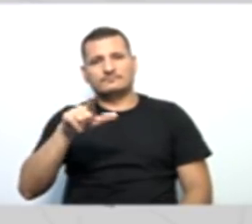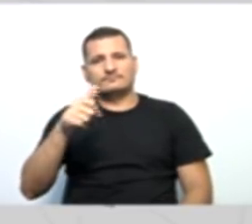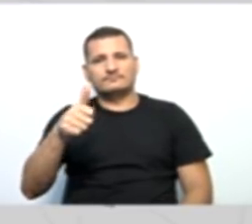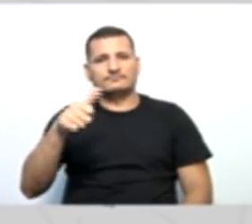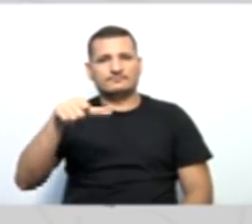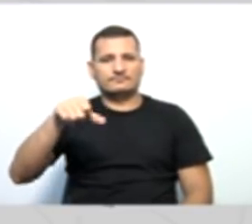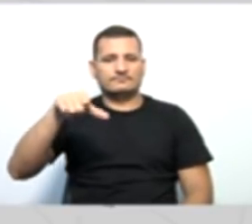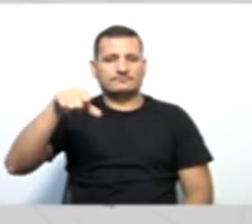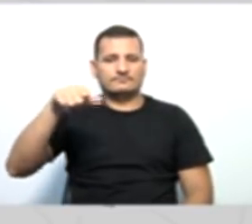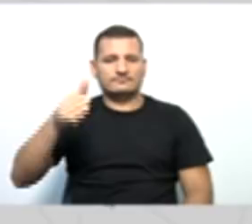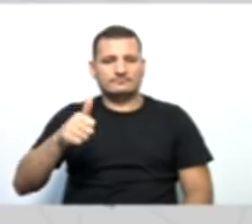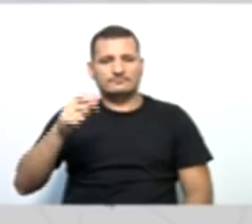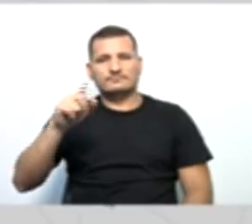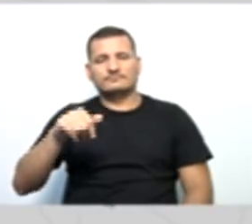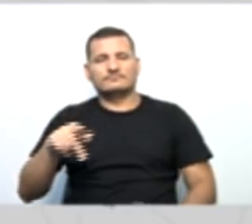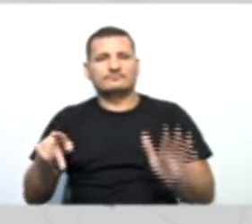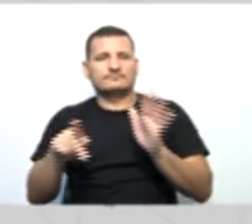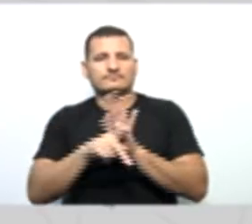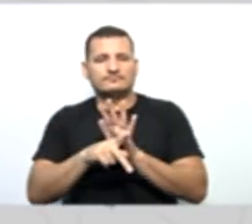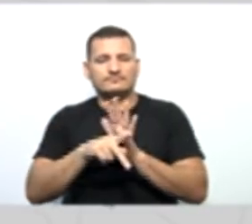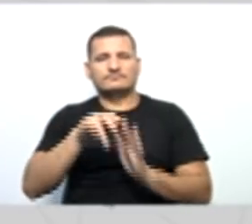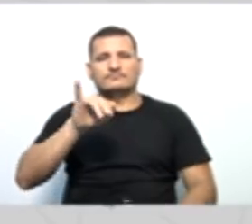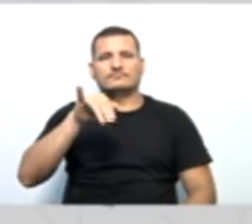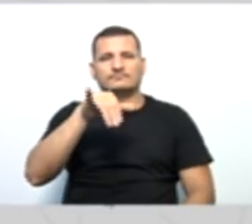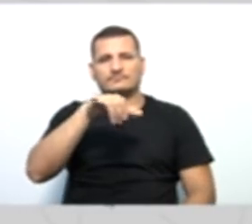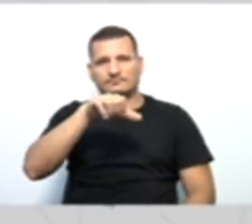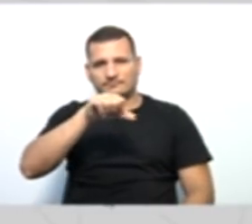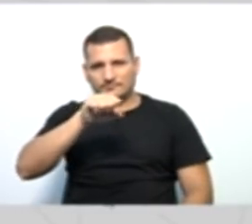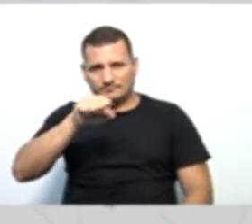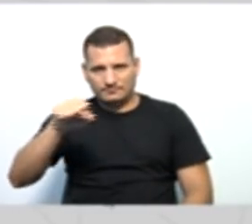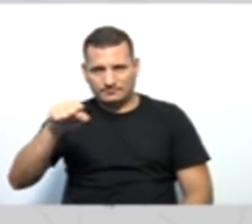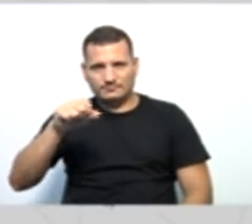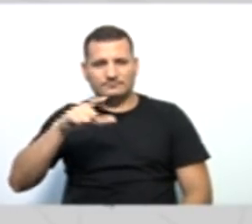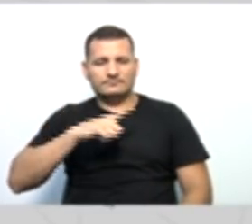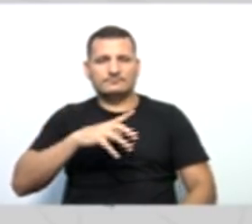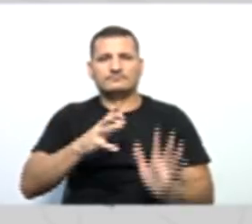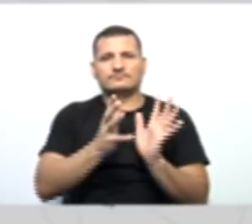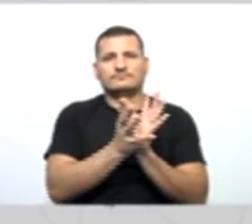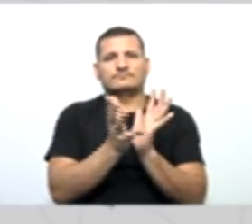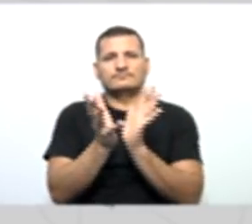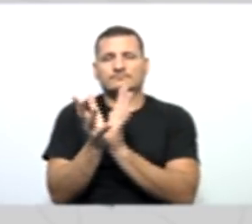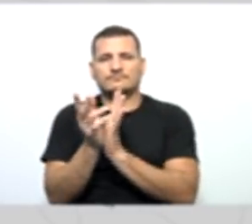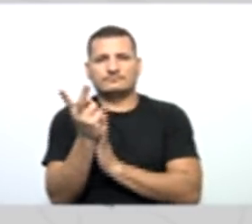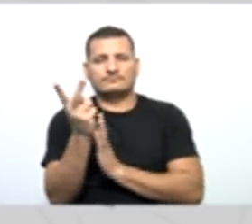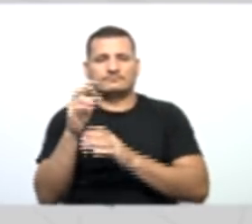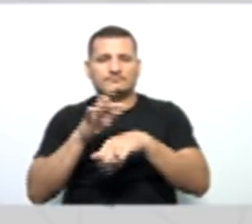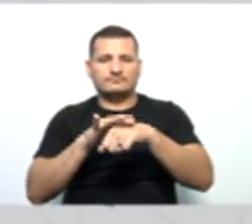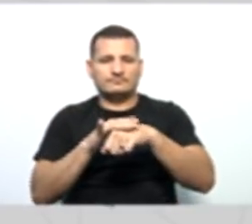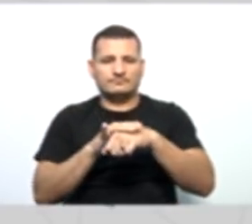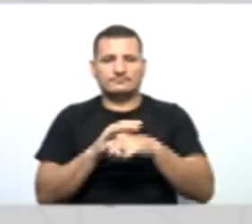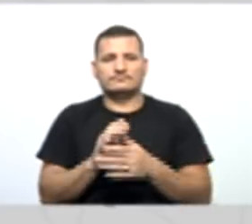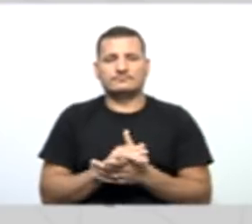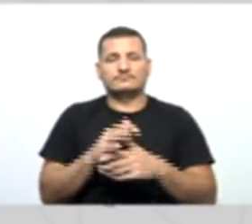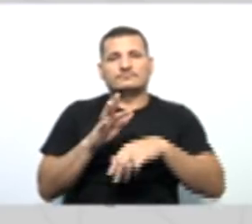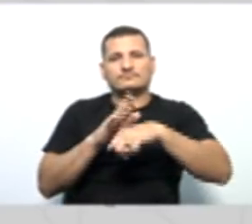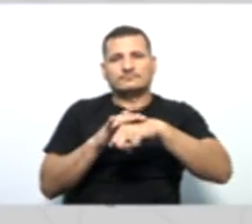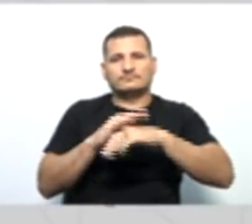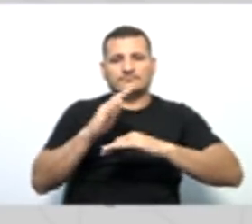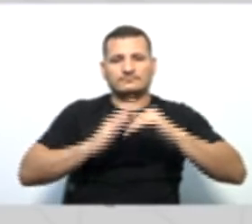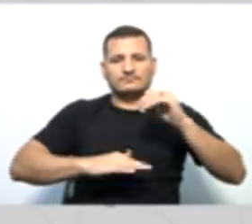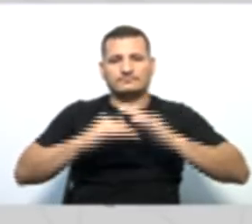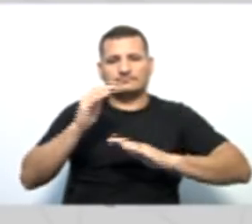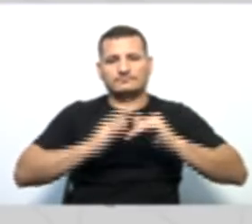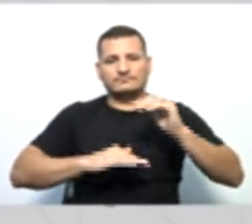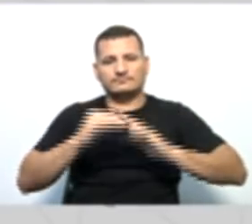de benefícios da Previdência Social, divide as doenças ocupacionais em dois grandes grupos. Quais são? Doença